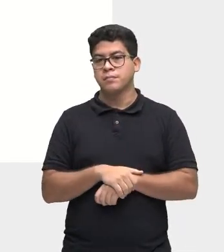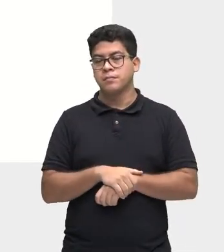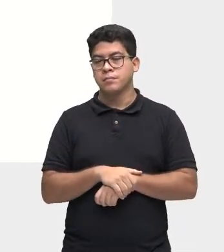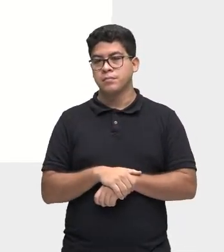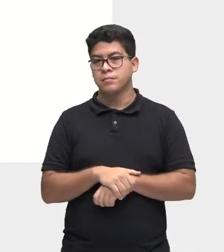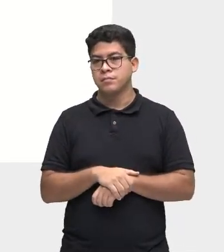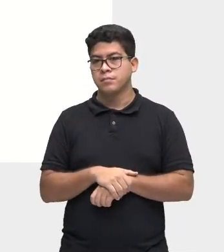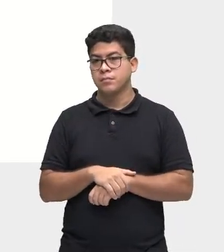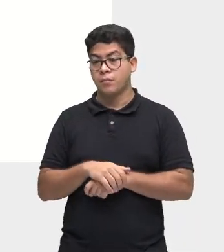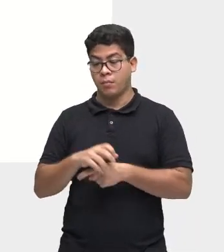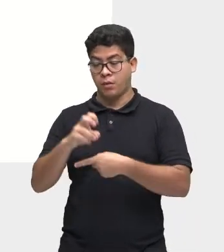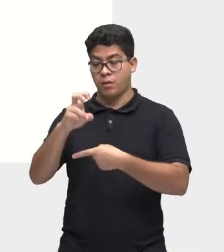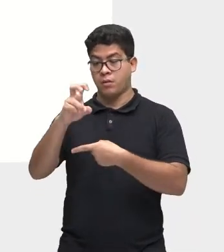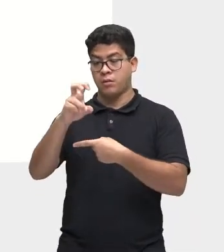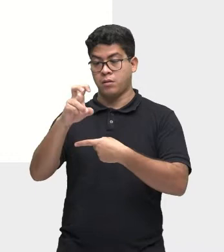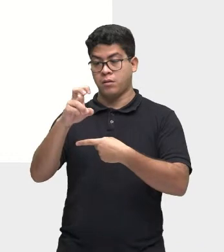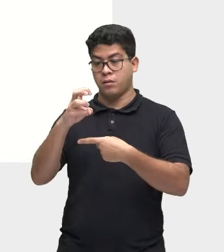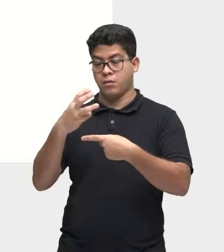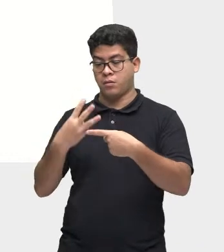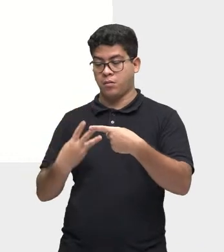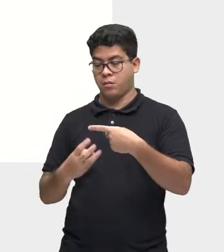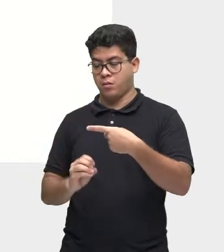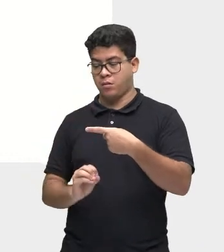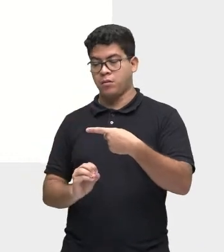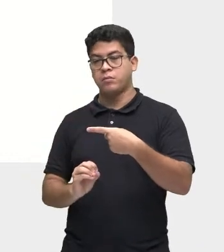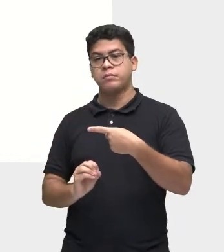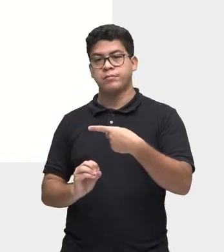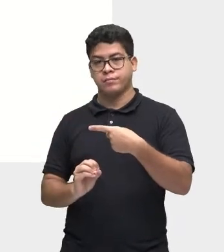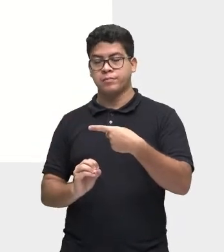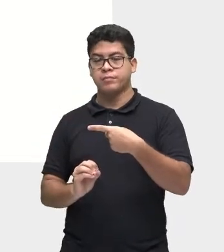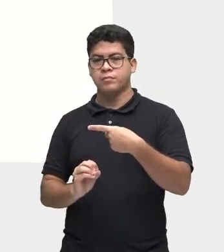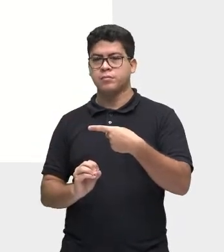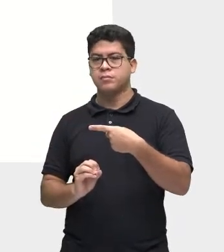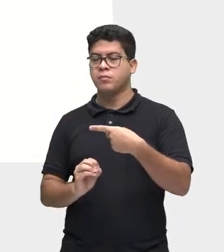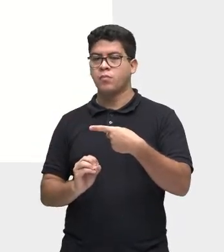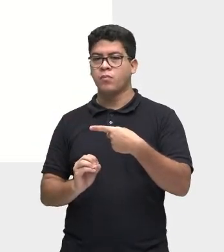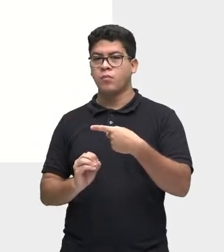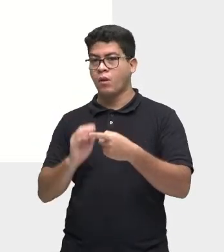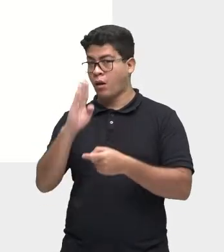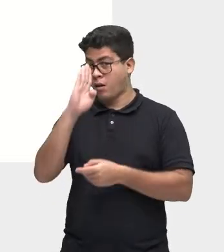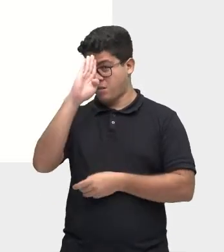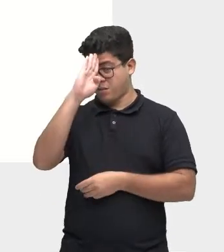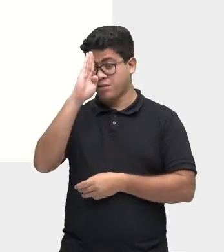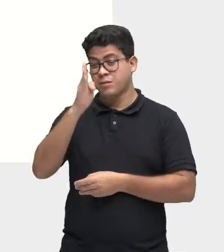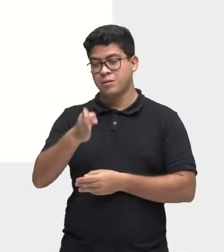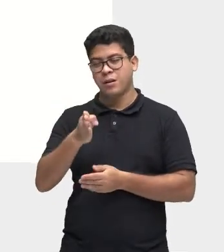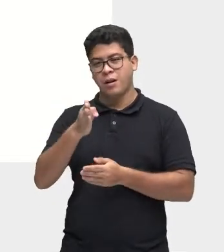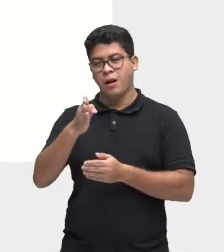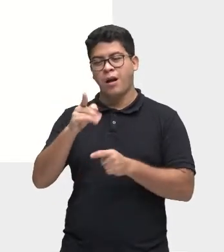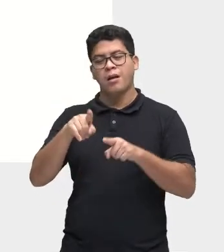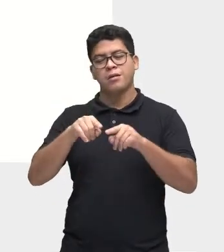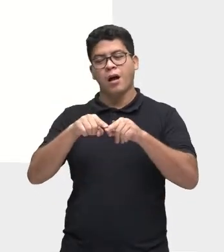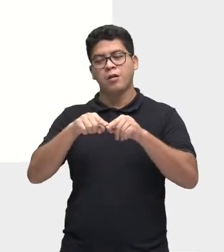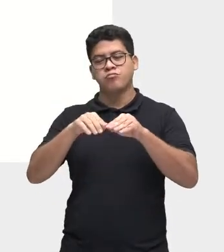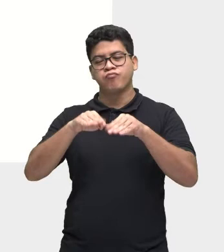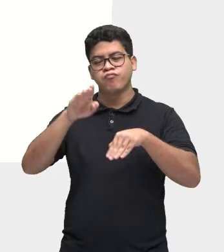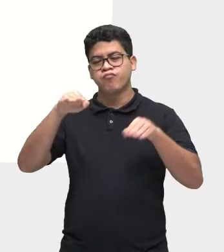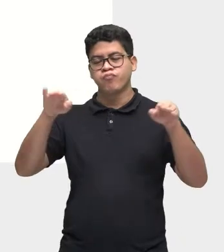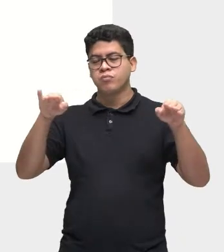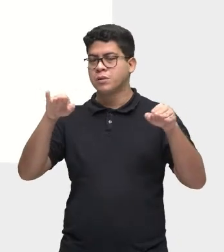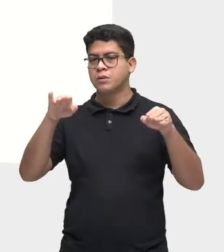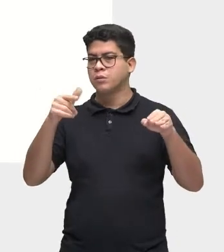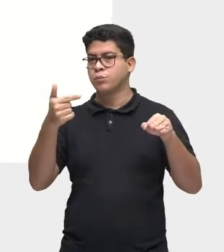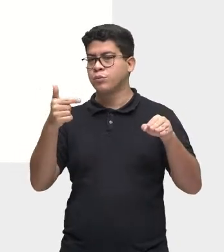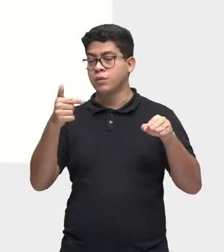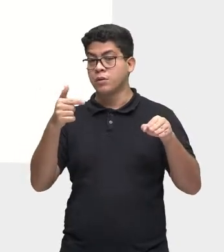mesma proporção. Então, vejam que todas essas grandezas aqui são diretamente proporcionais. Então, a gente já